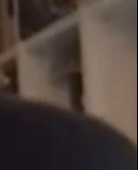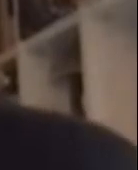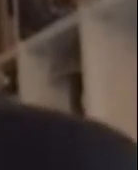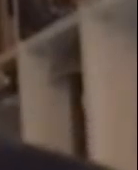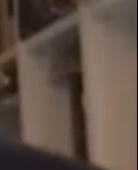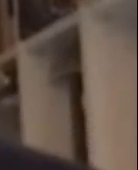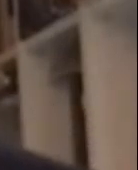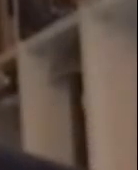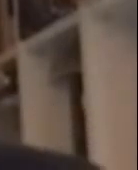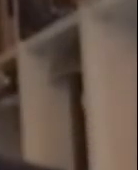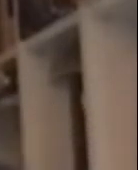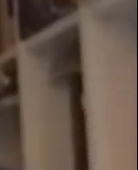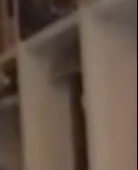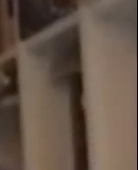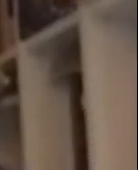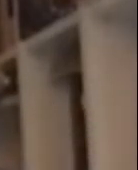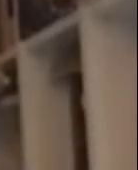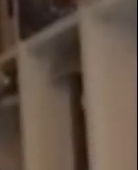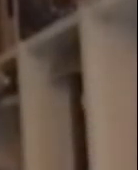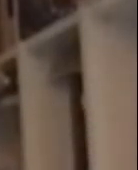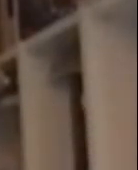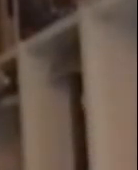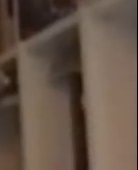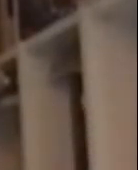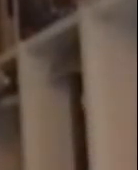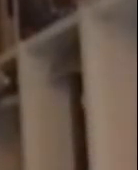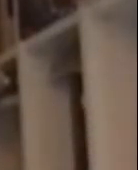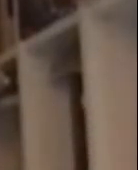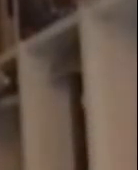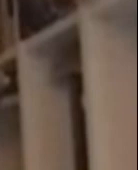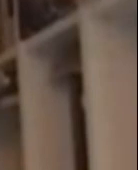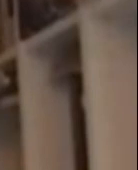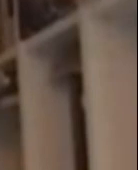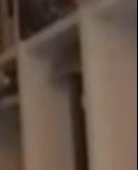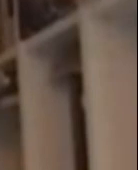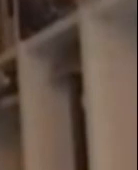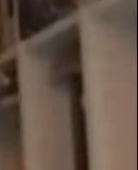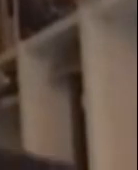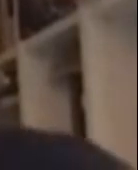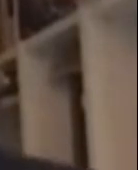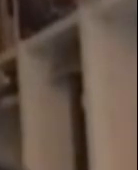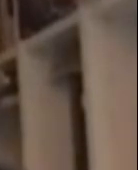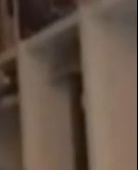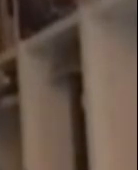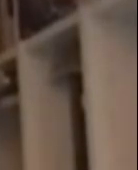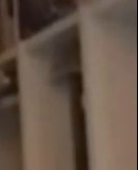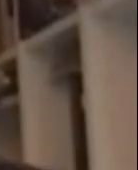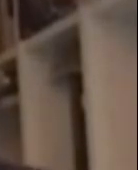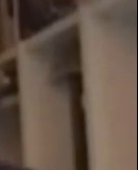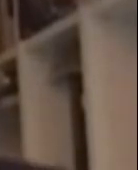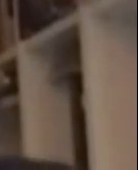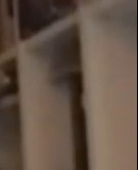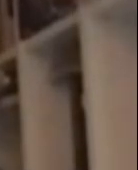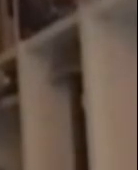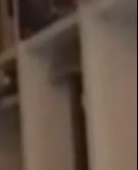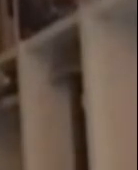precisamente quando as pessoas mais precisam se abrigar das variações na taxa de juro. Pois bem, há uma lei, neste